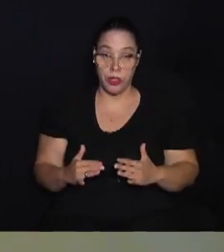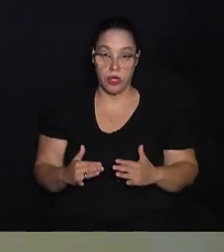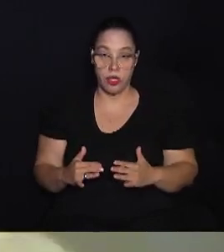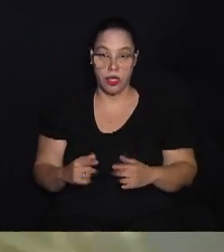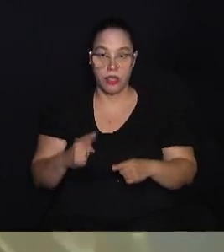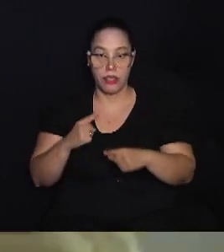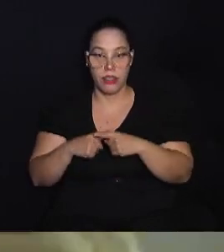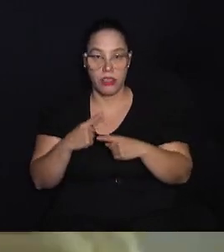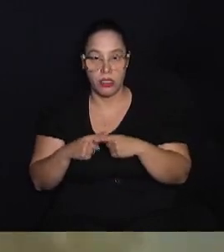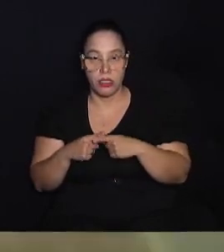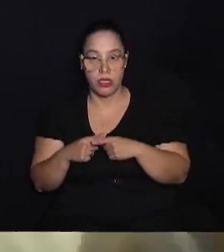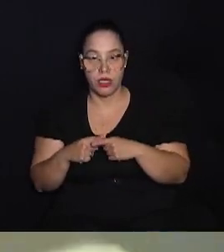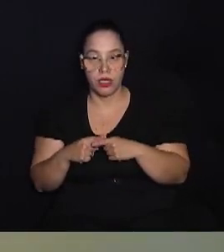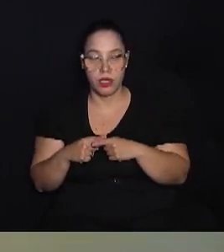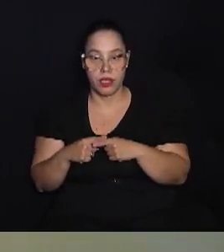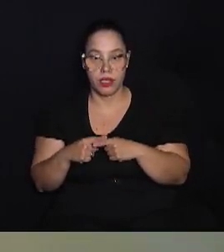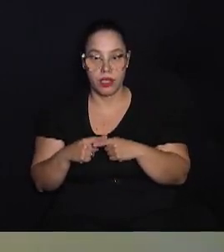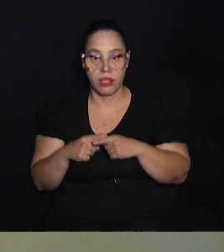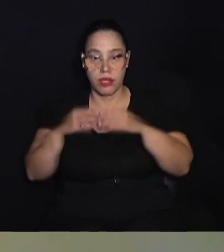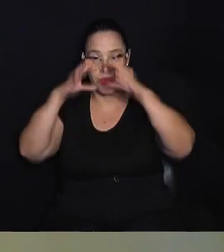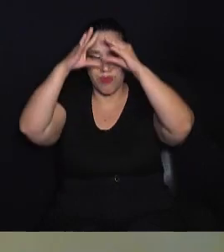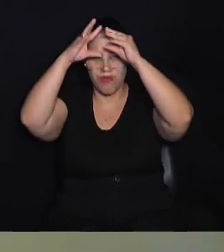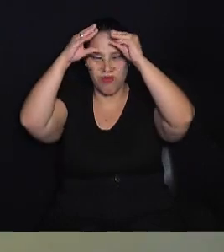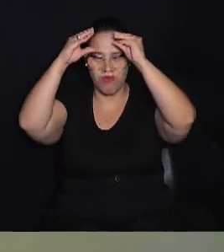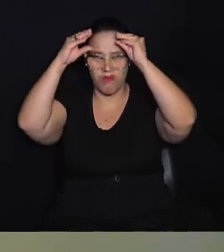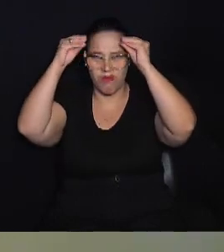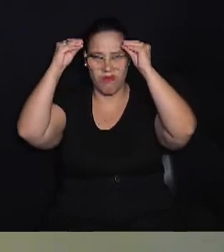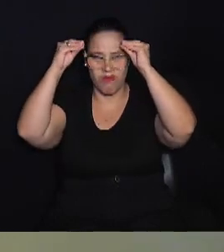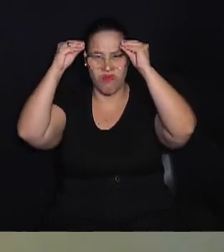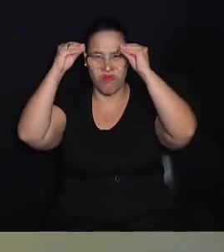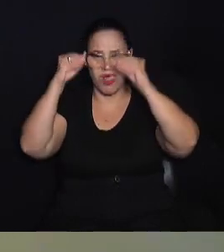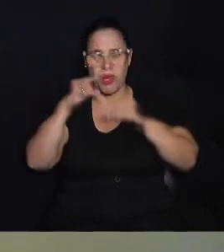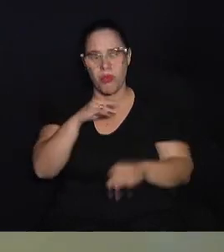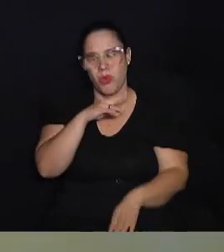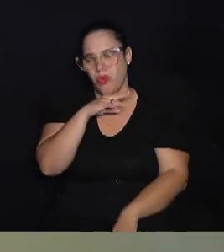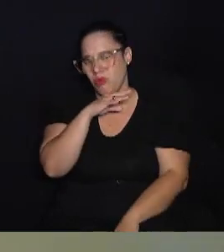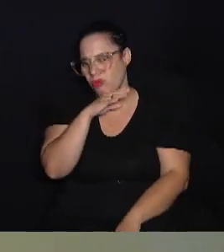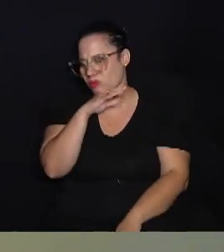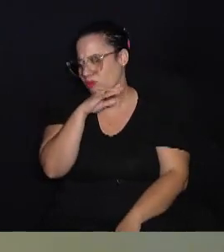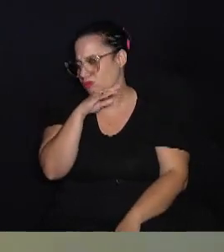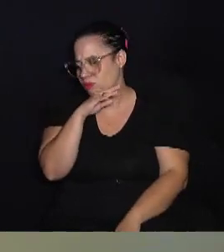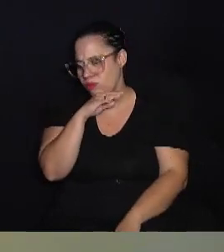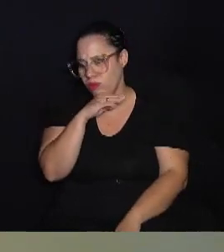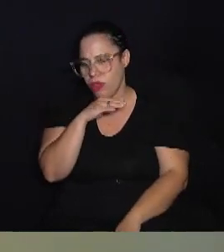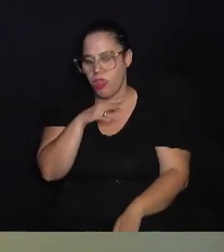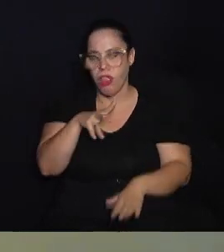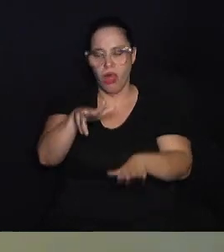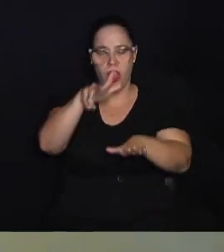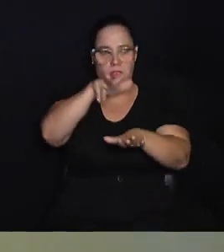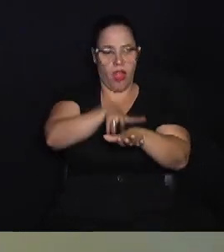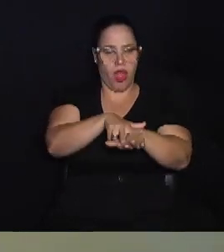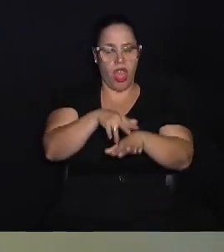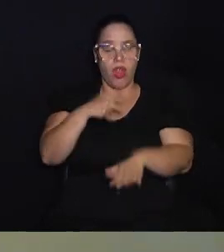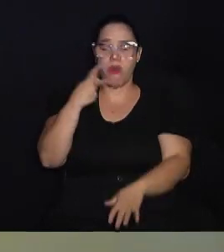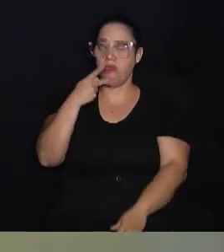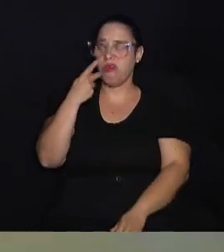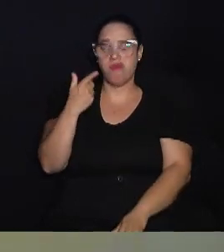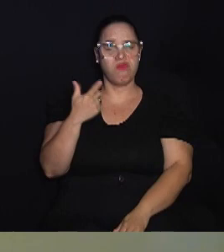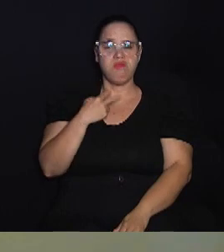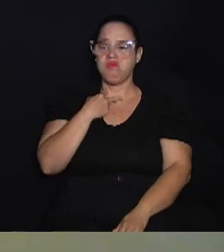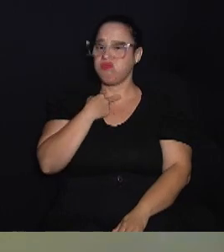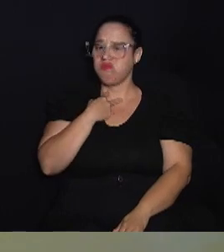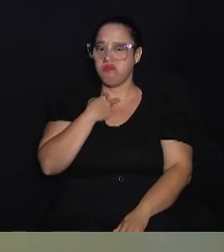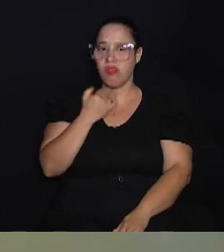né? Porque as últimas fases do quadro demencial é muito ruim. Muitos pacientes vão ficar acamados, não falam mais,